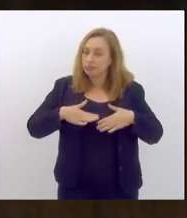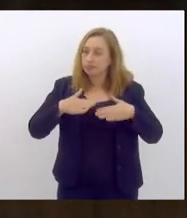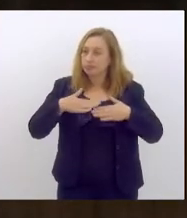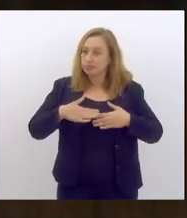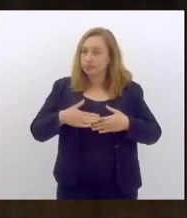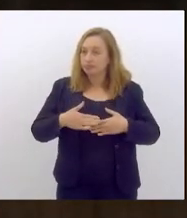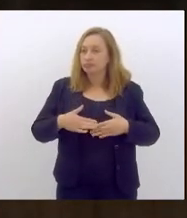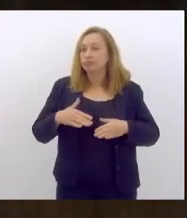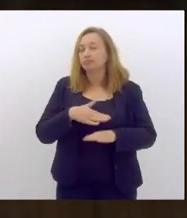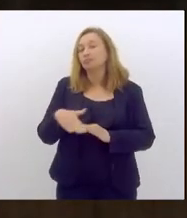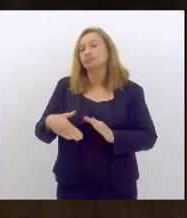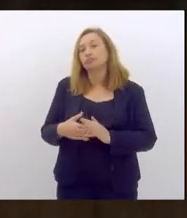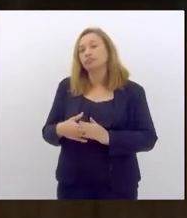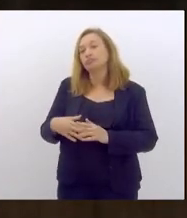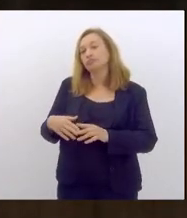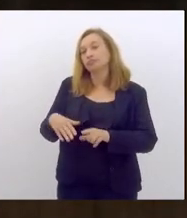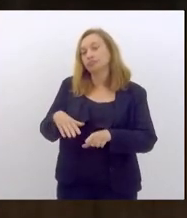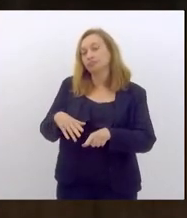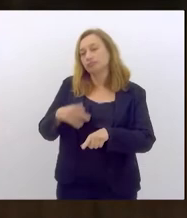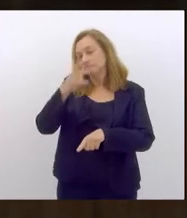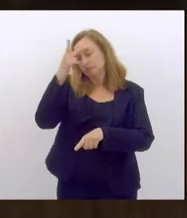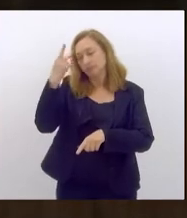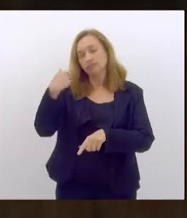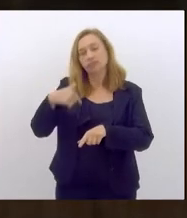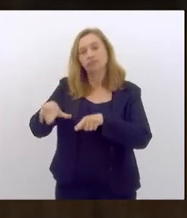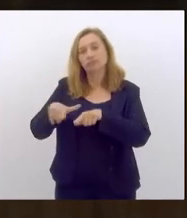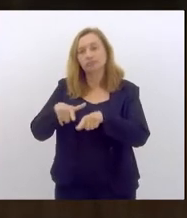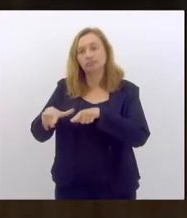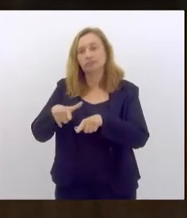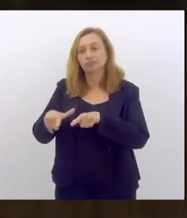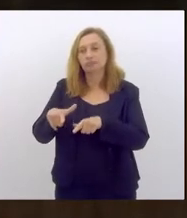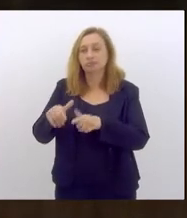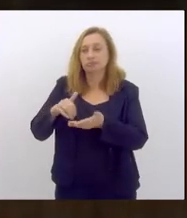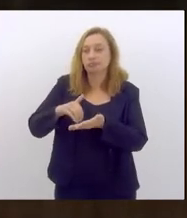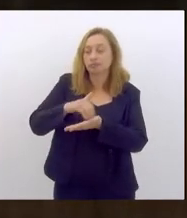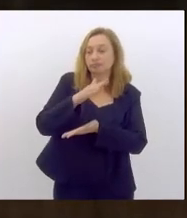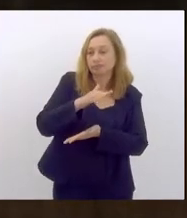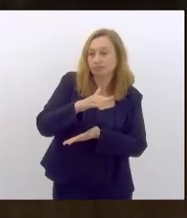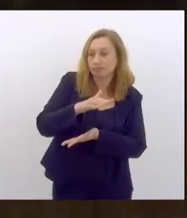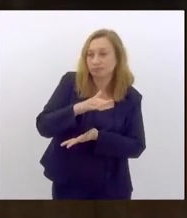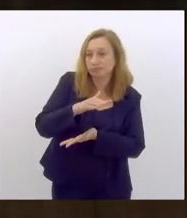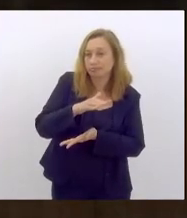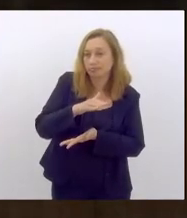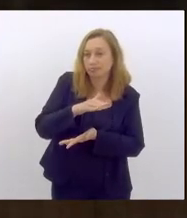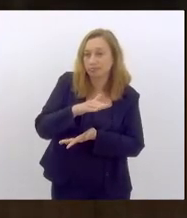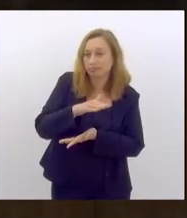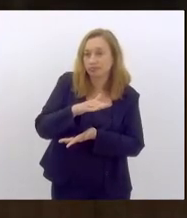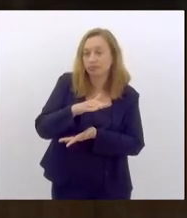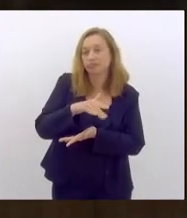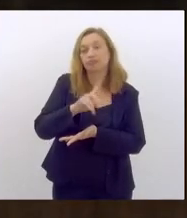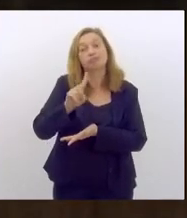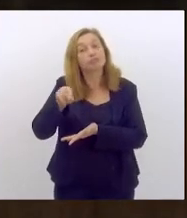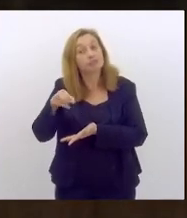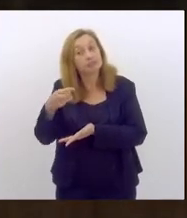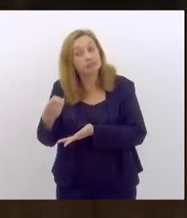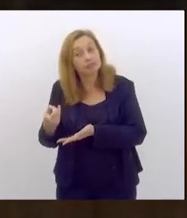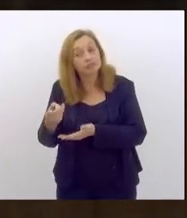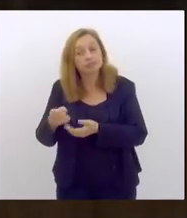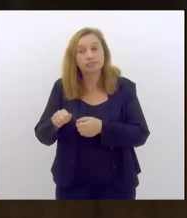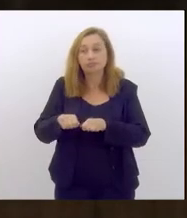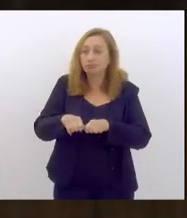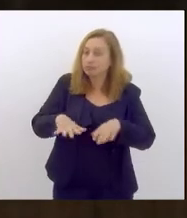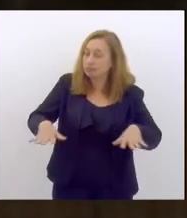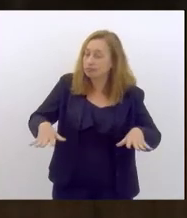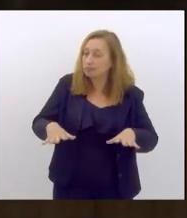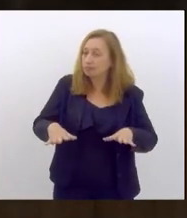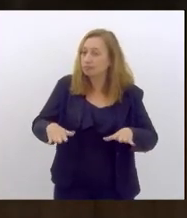esses trabalhadores que seriam colocados no olho da rua. Depois da pandemia, depois